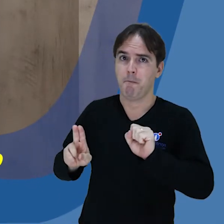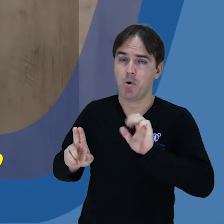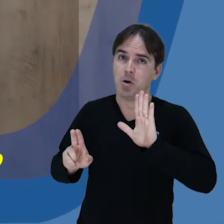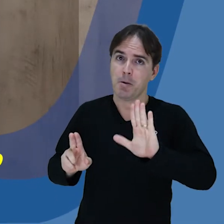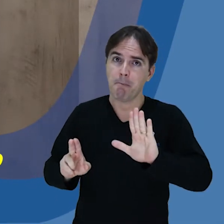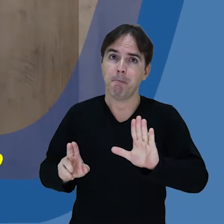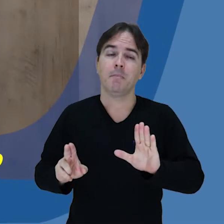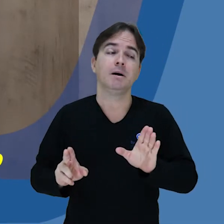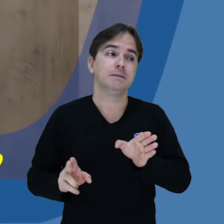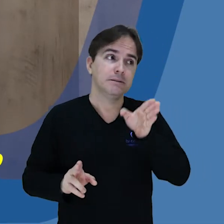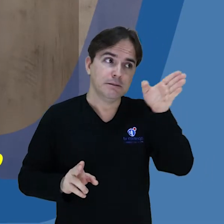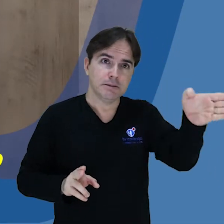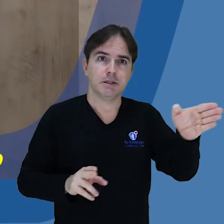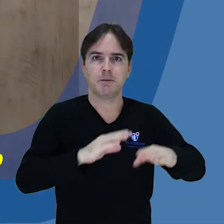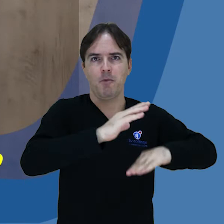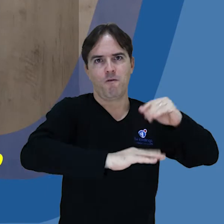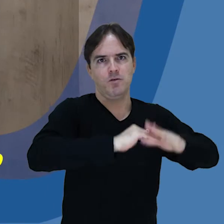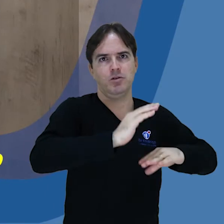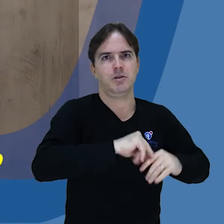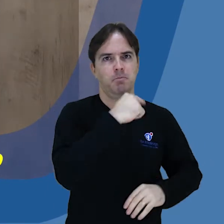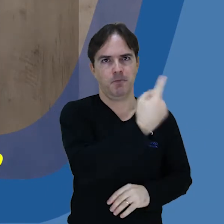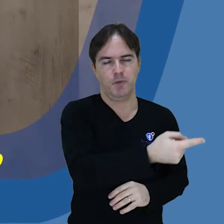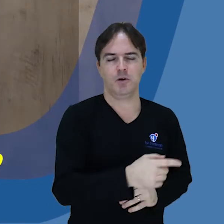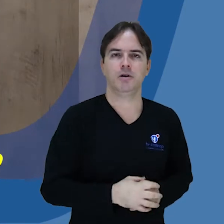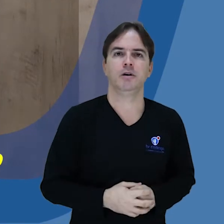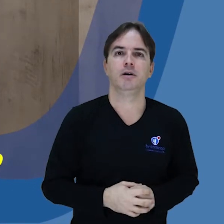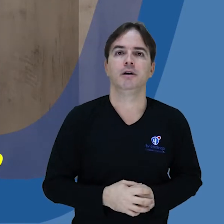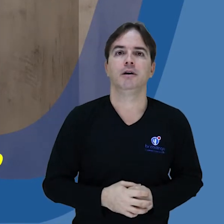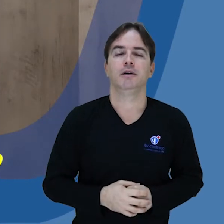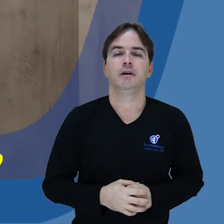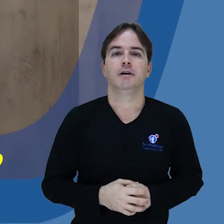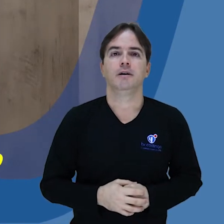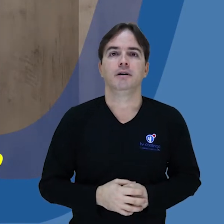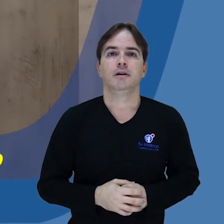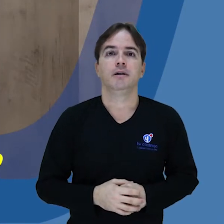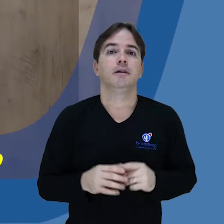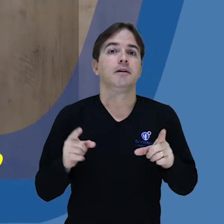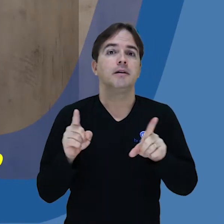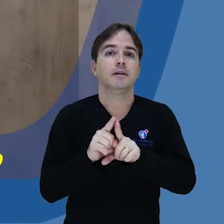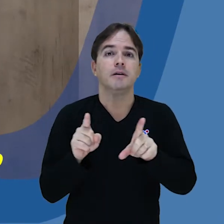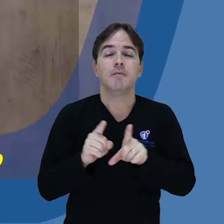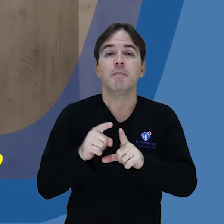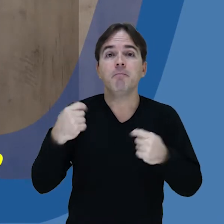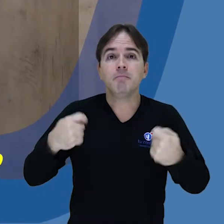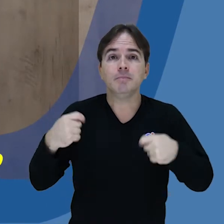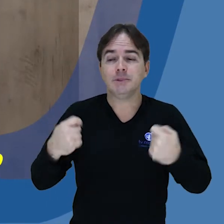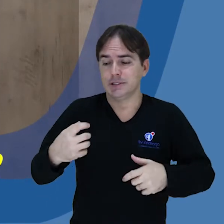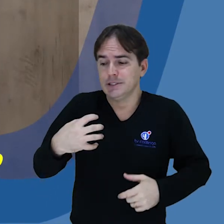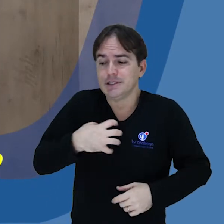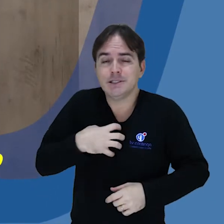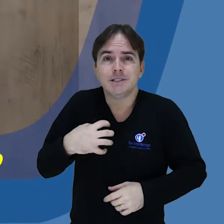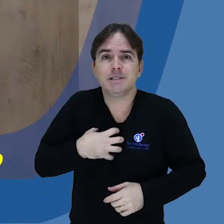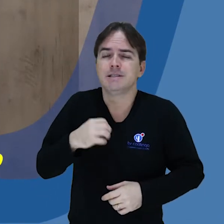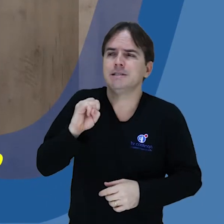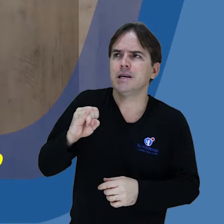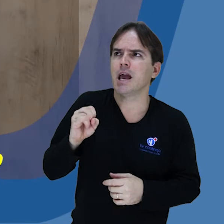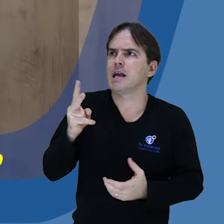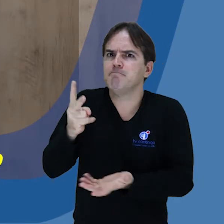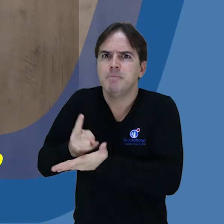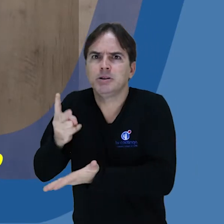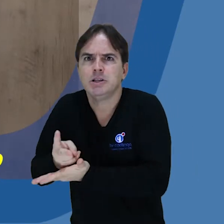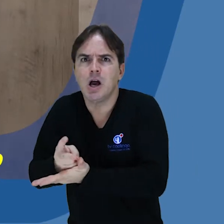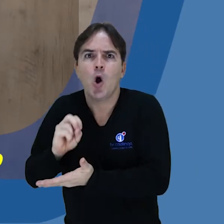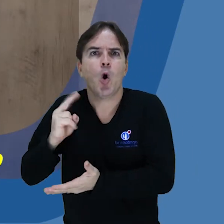orientação é importante também, e estar atento aos sinais que o seu corpo dá, os sintomas que você está sentindo. Se é algo constante, se essa febre está sendo